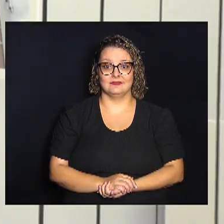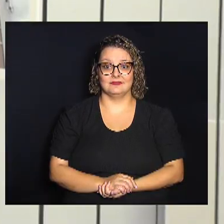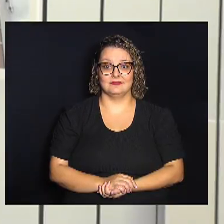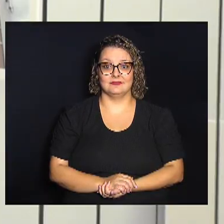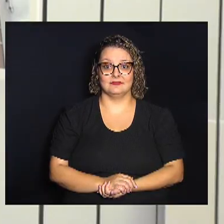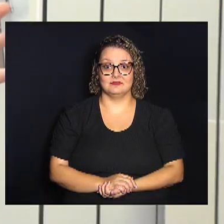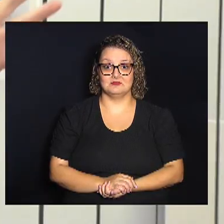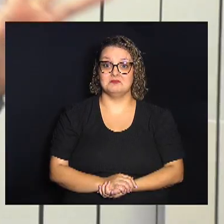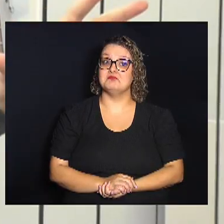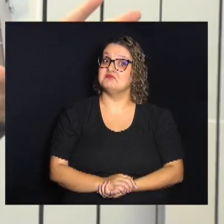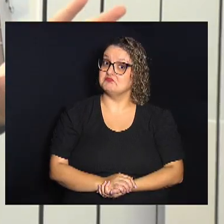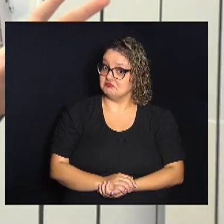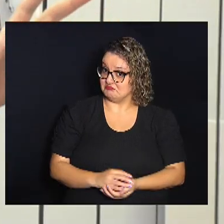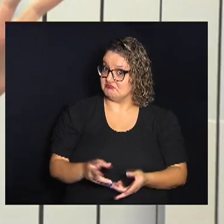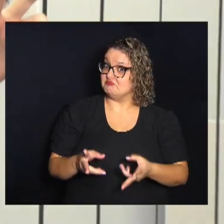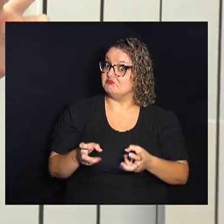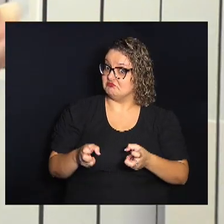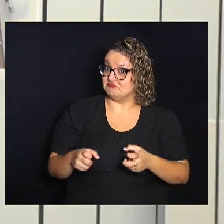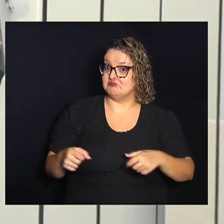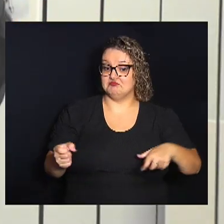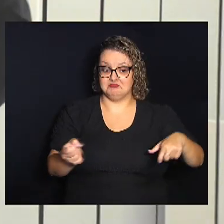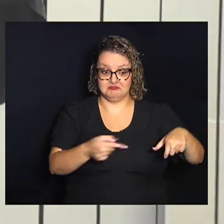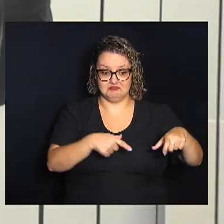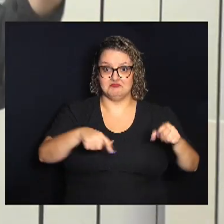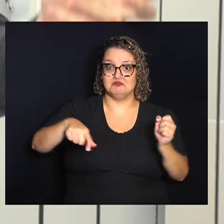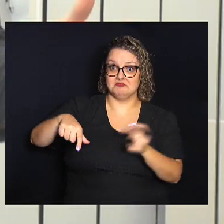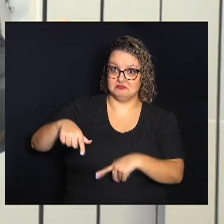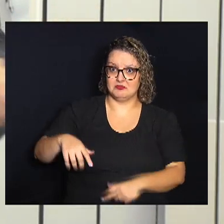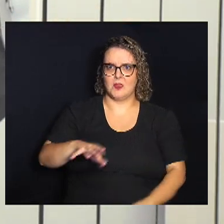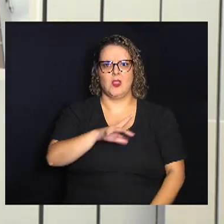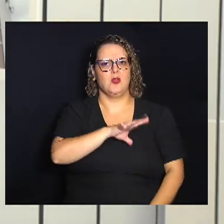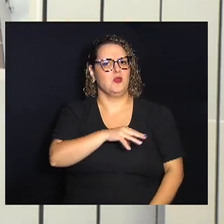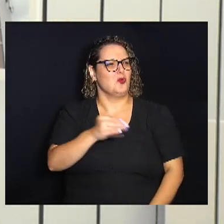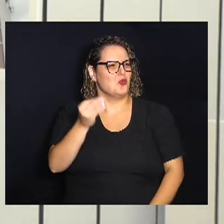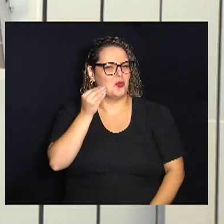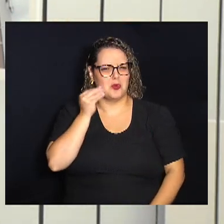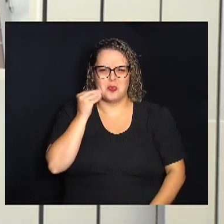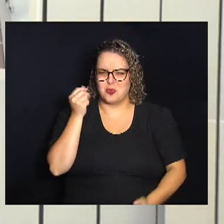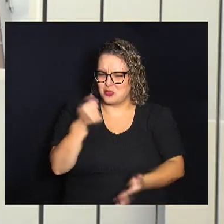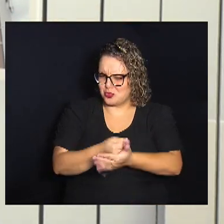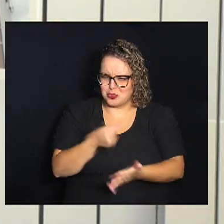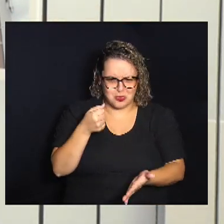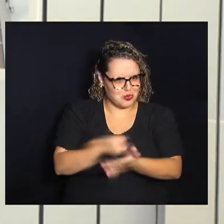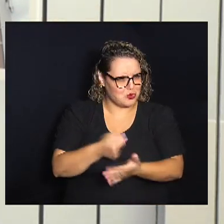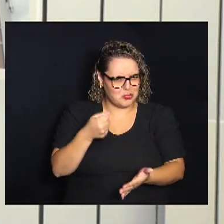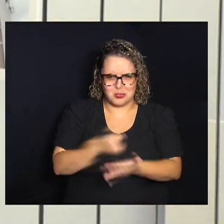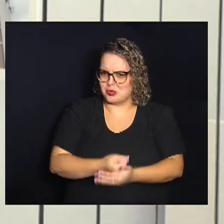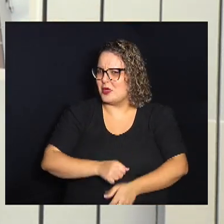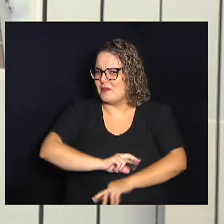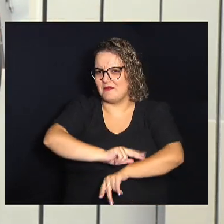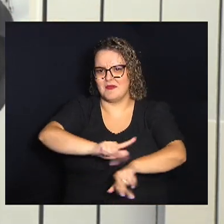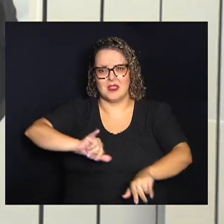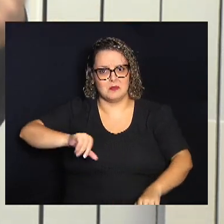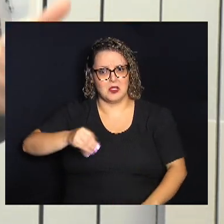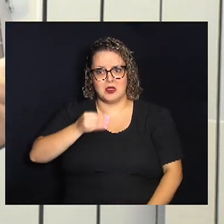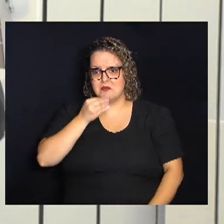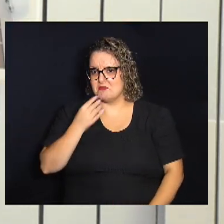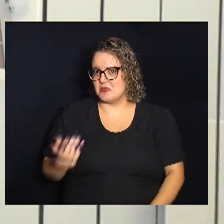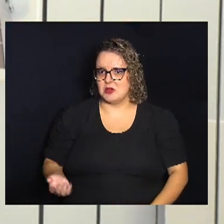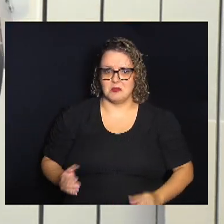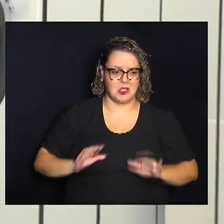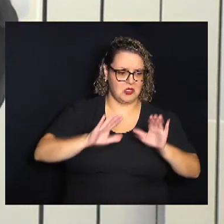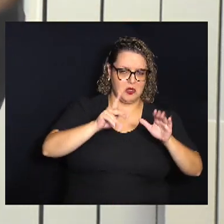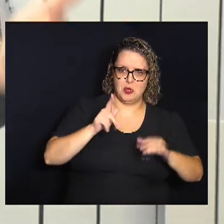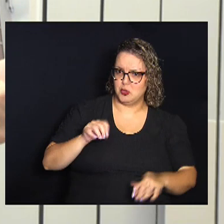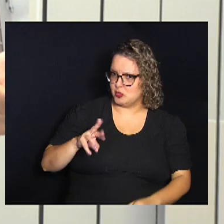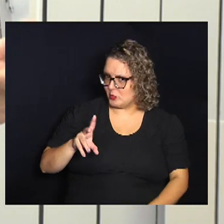Deu para perceber, né, pelos lances que o Corinthians tentou muito, teve diversas oportunidades, mas parou no goleiro Pedro